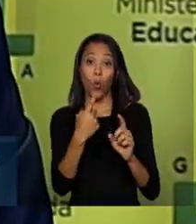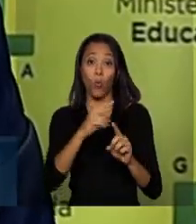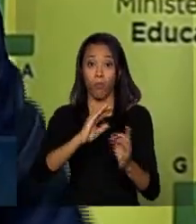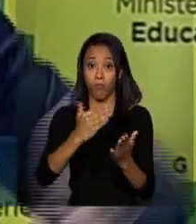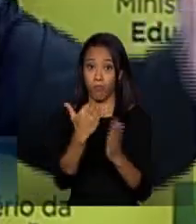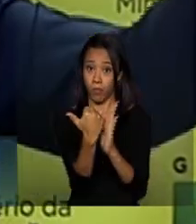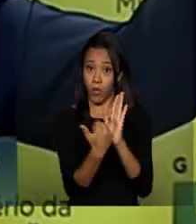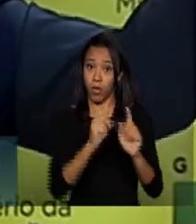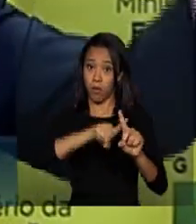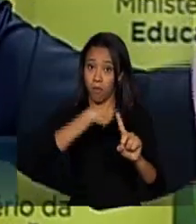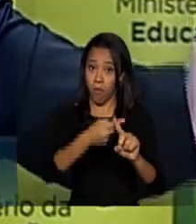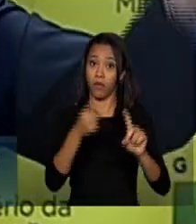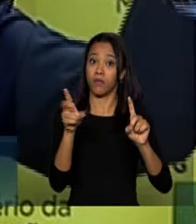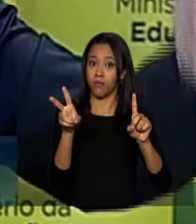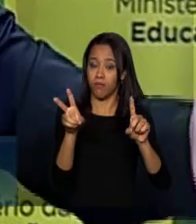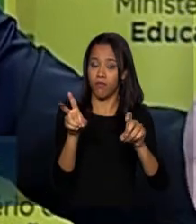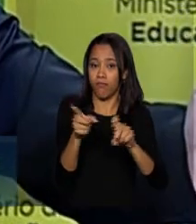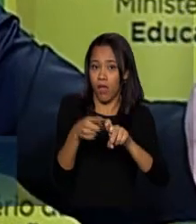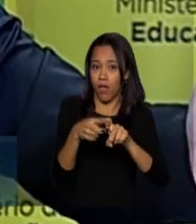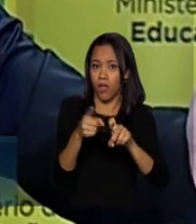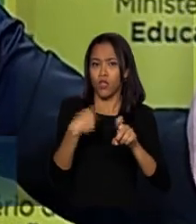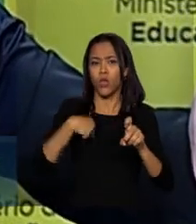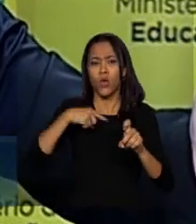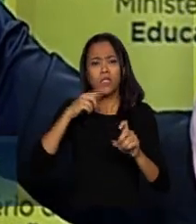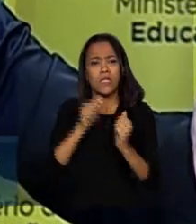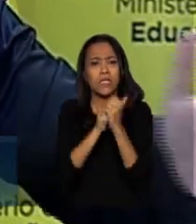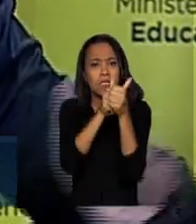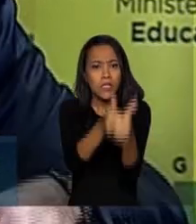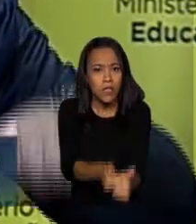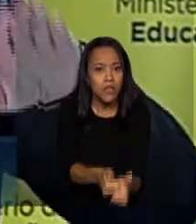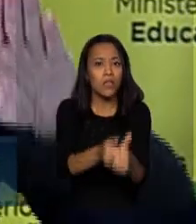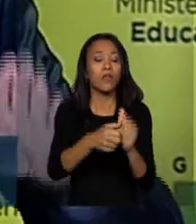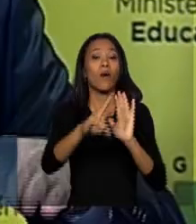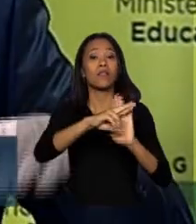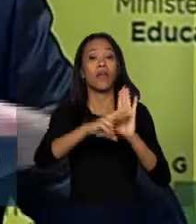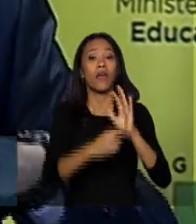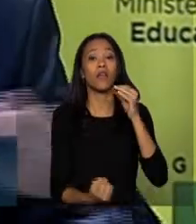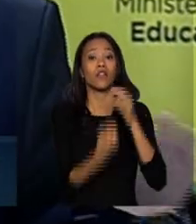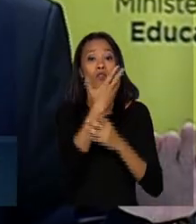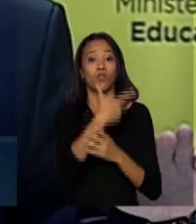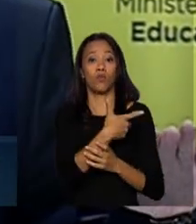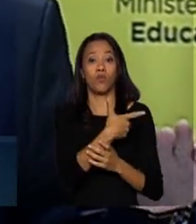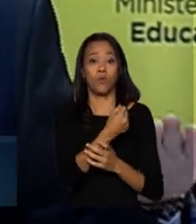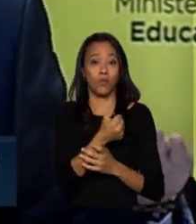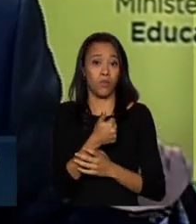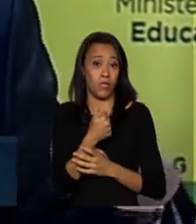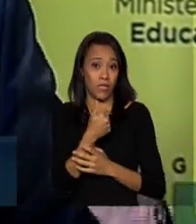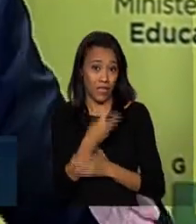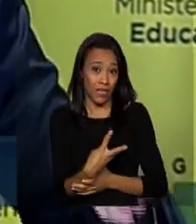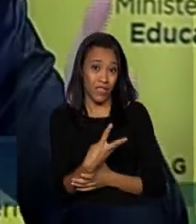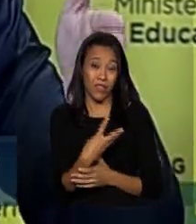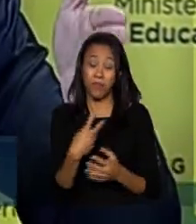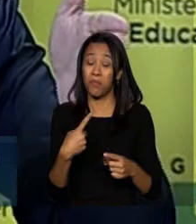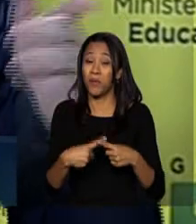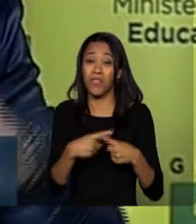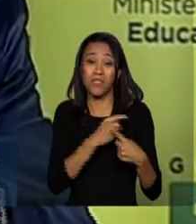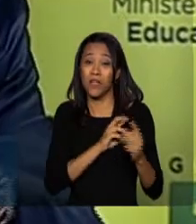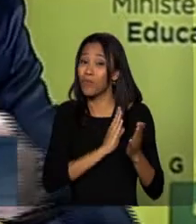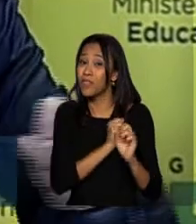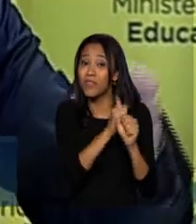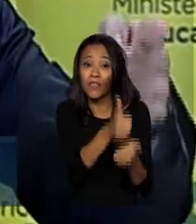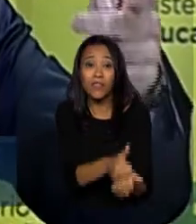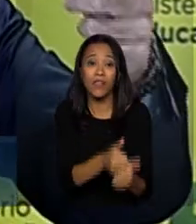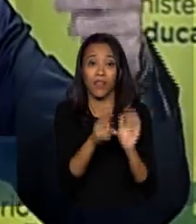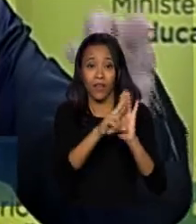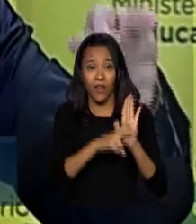possível ser fiel aos parâmetros que foram estabelecidos em 2013, porque senão eles vão flutuando e ninguém consegue entender nada, né? Então, inclusive